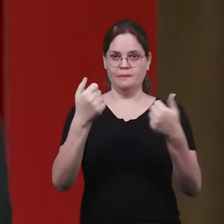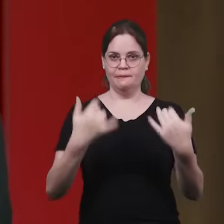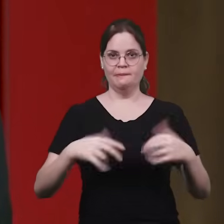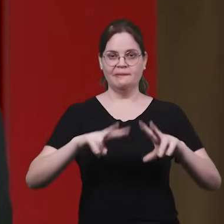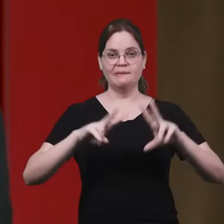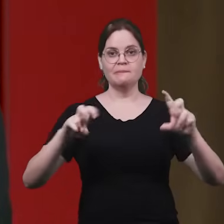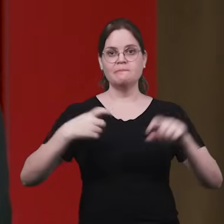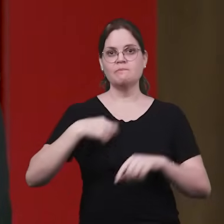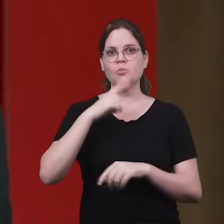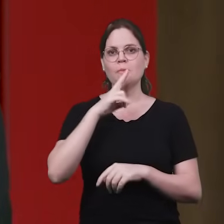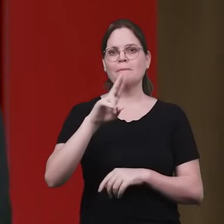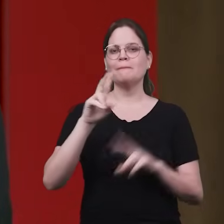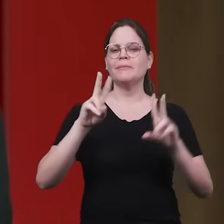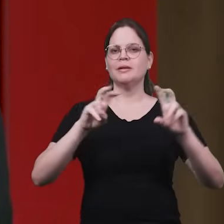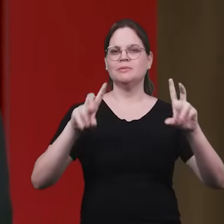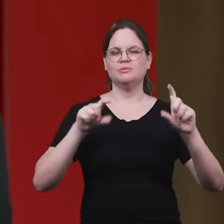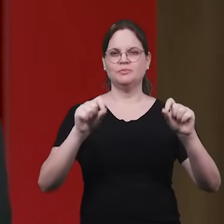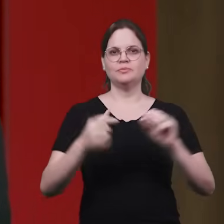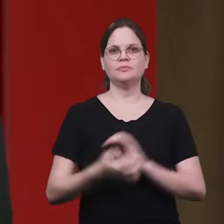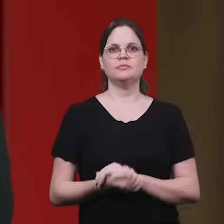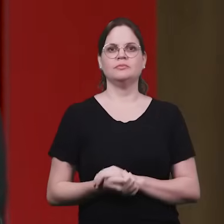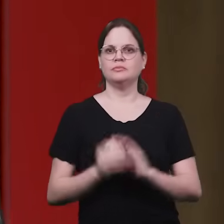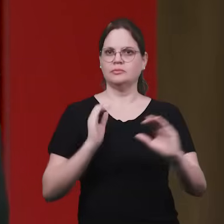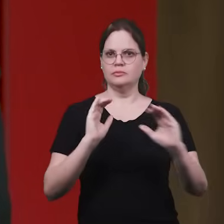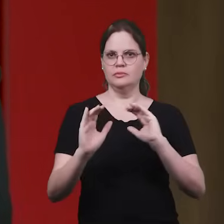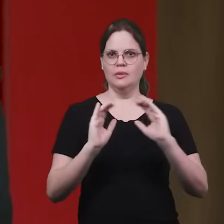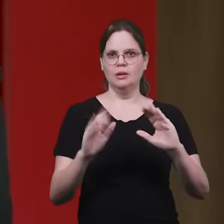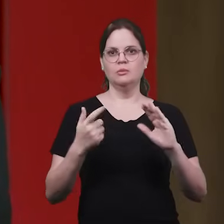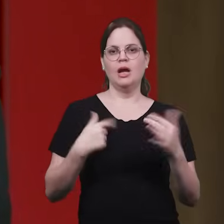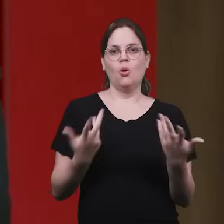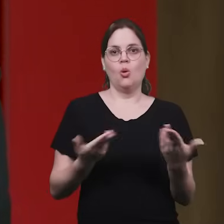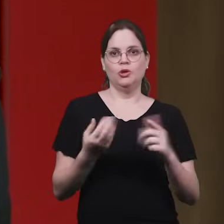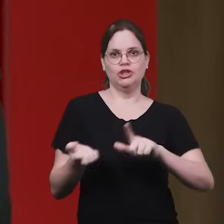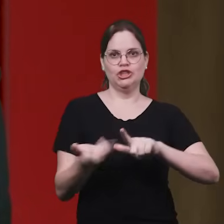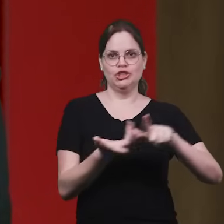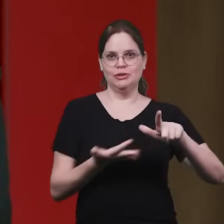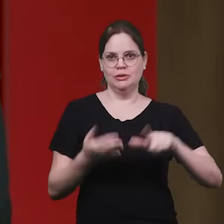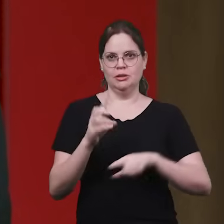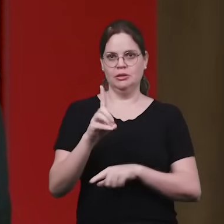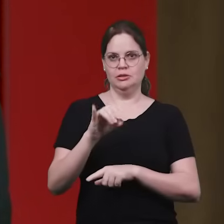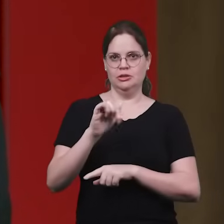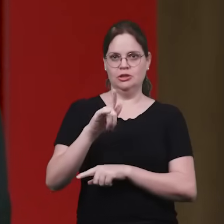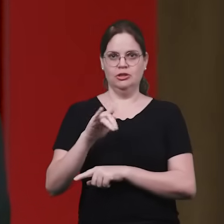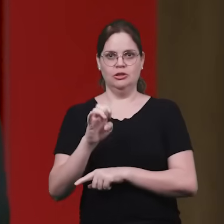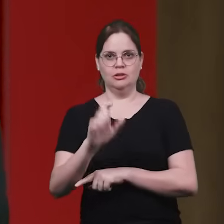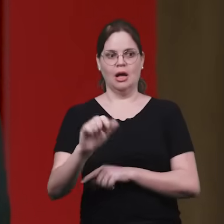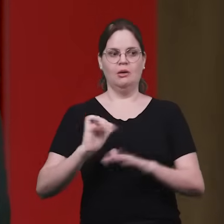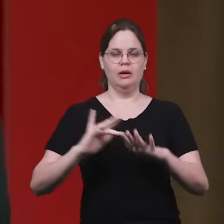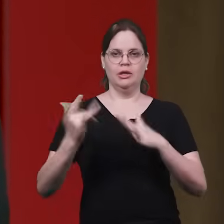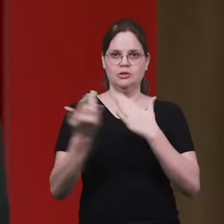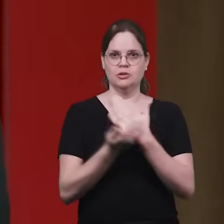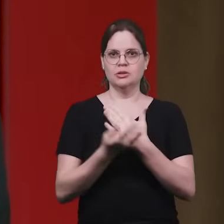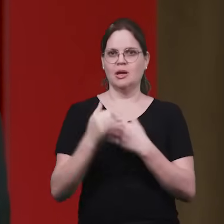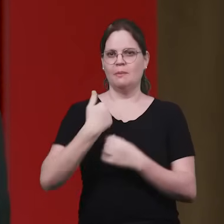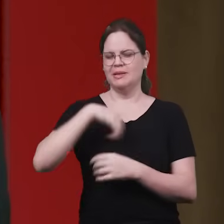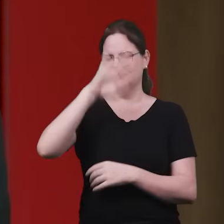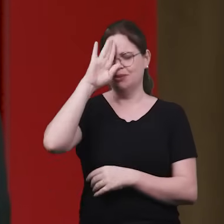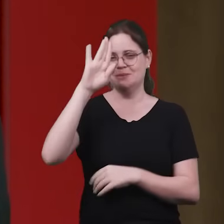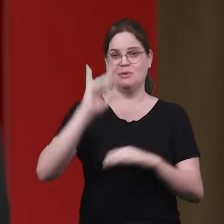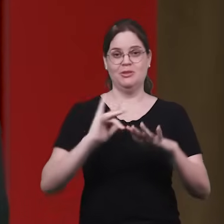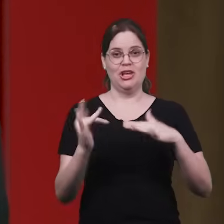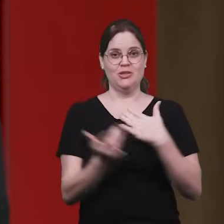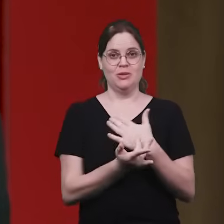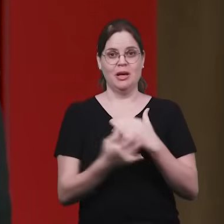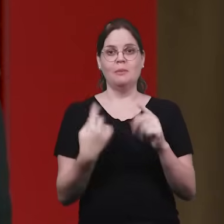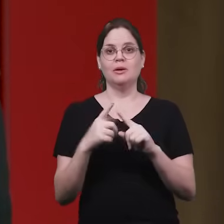dessa resposta, de rapidez, essa comunicação digital, as redes sociais, etc., principalmente redes